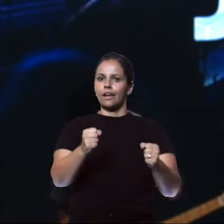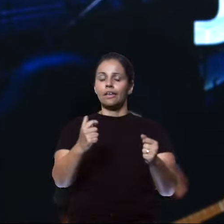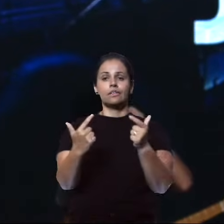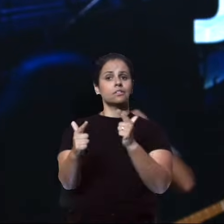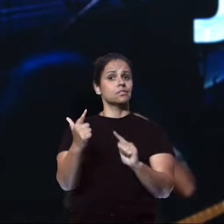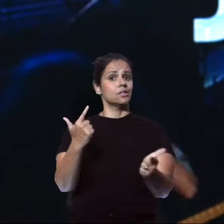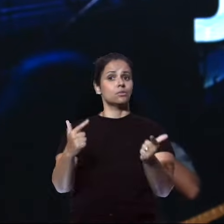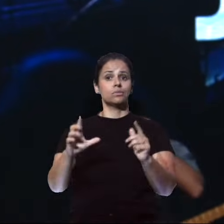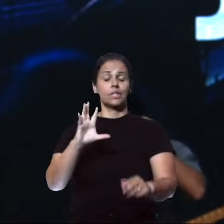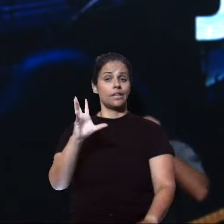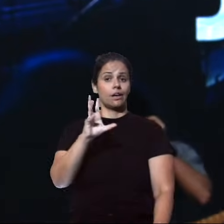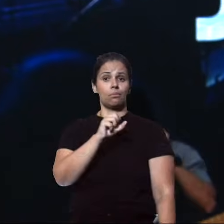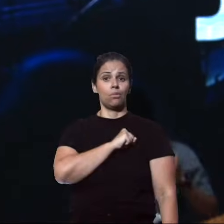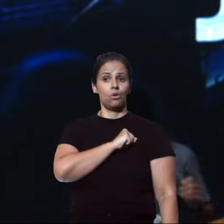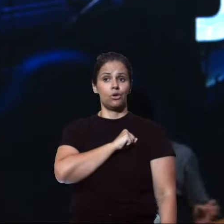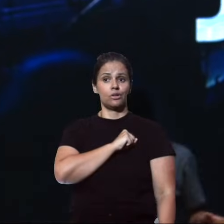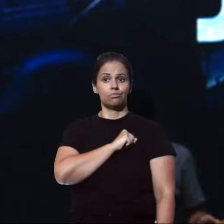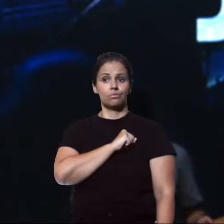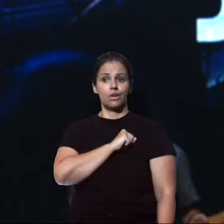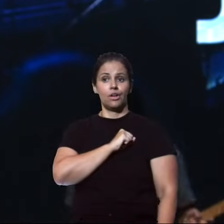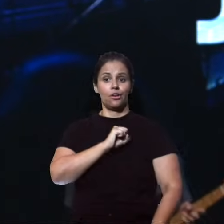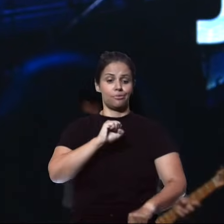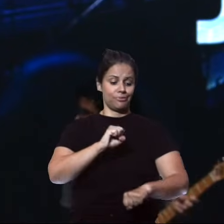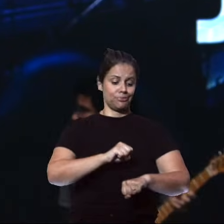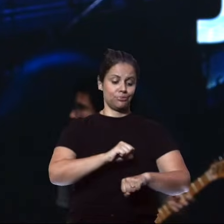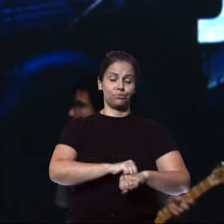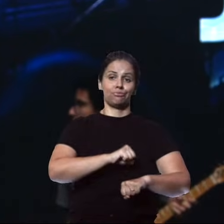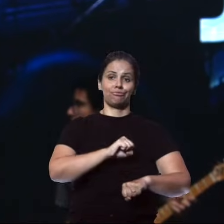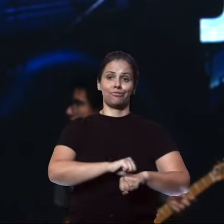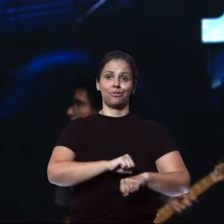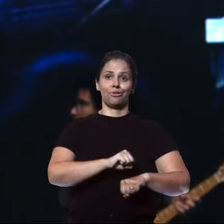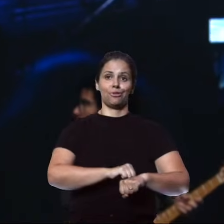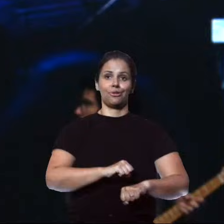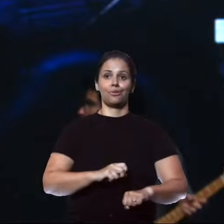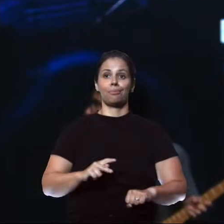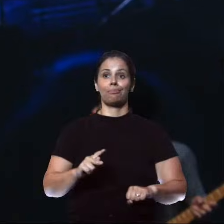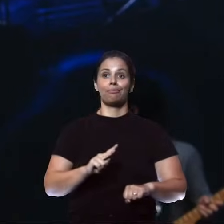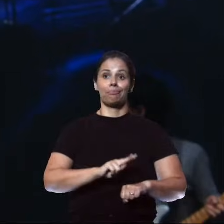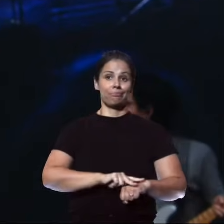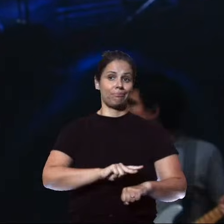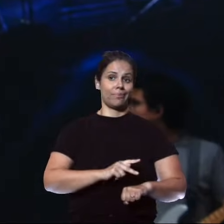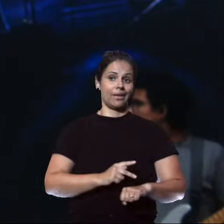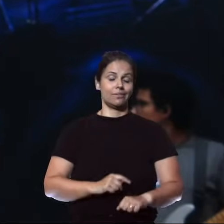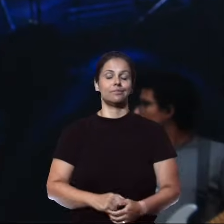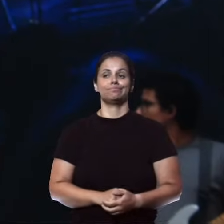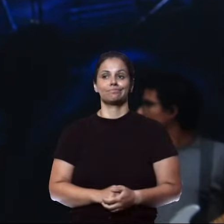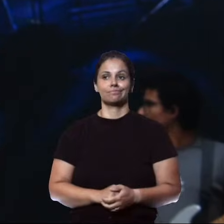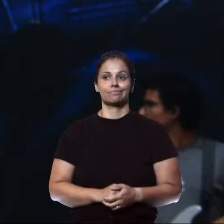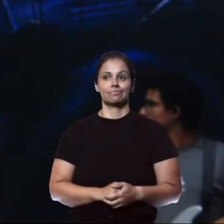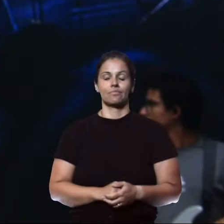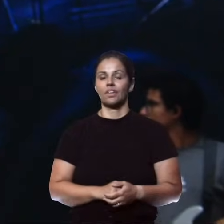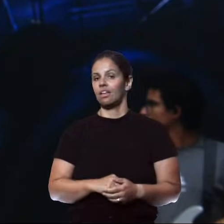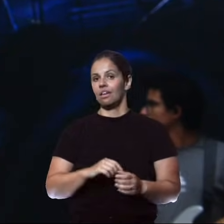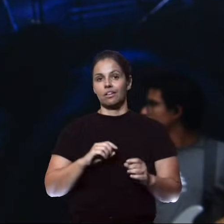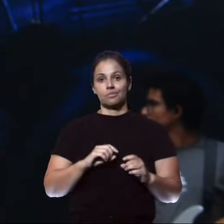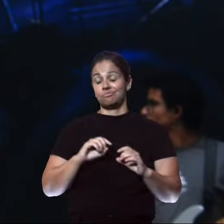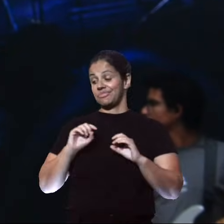a verdade vira arrogância, e o trabalho vira só autopreservação, minha e da minha